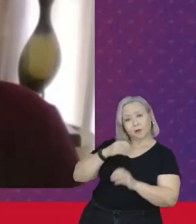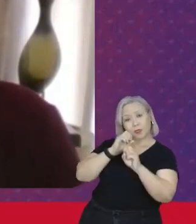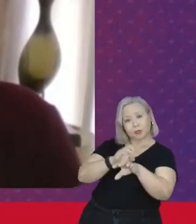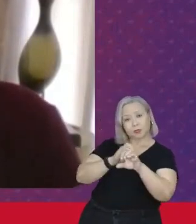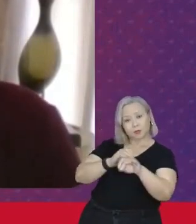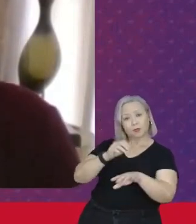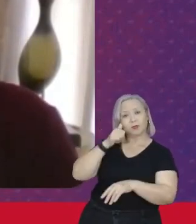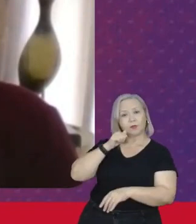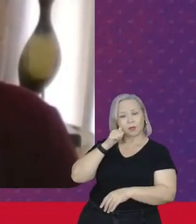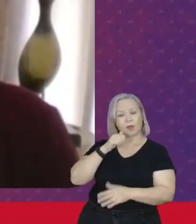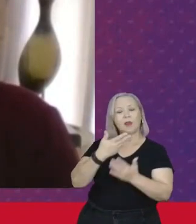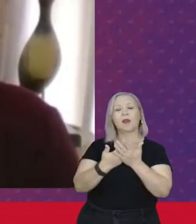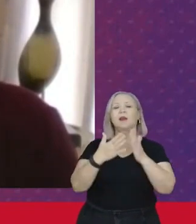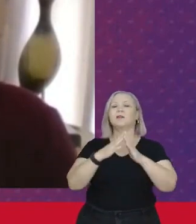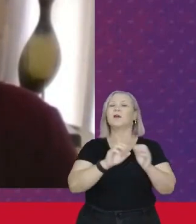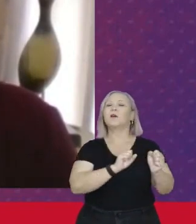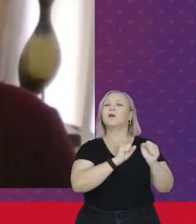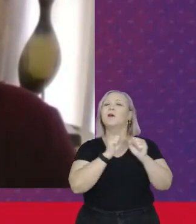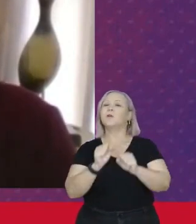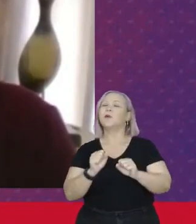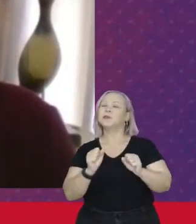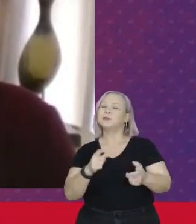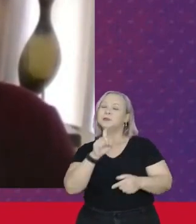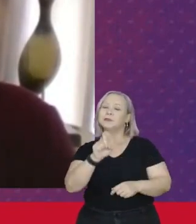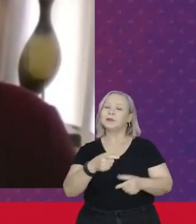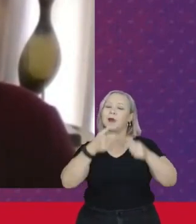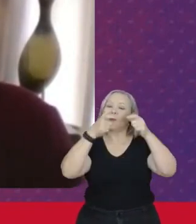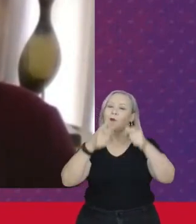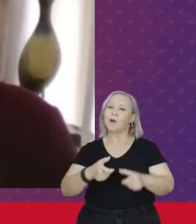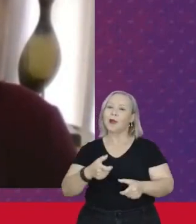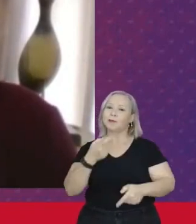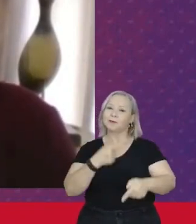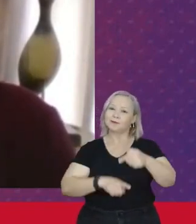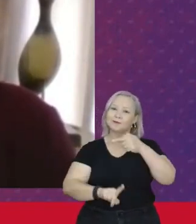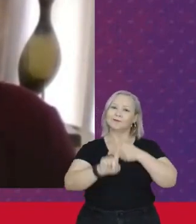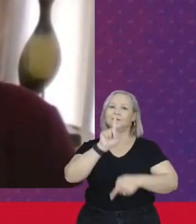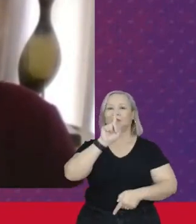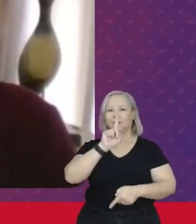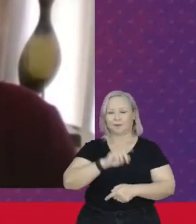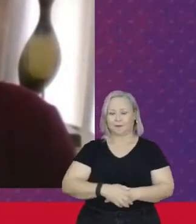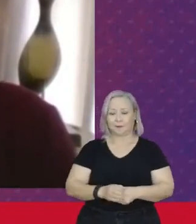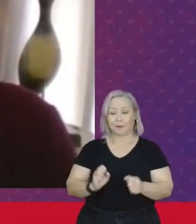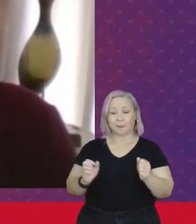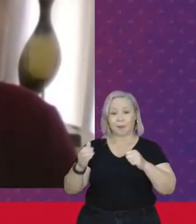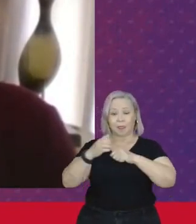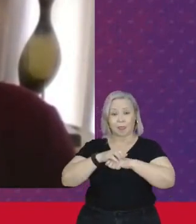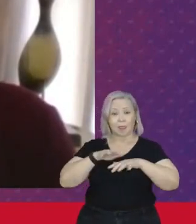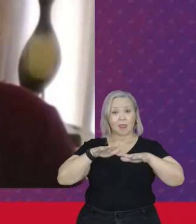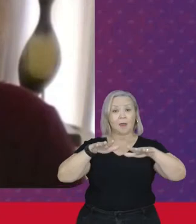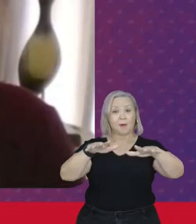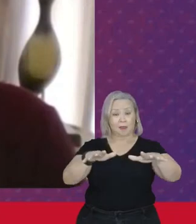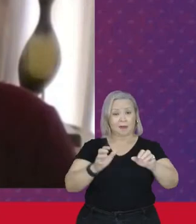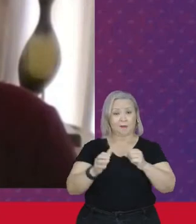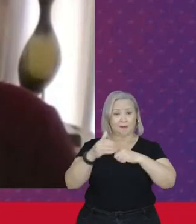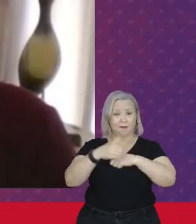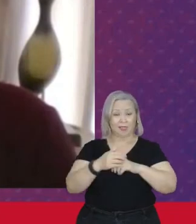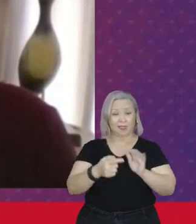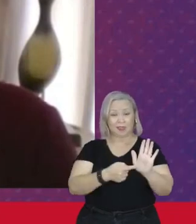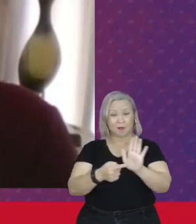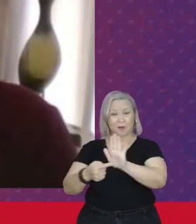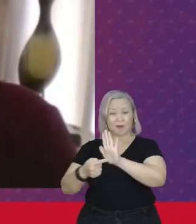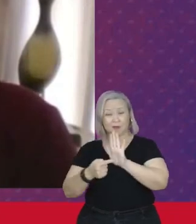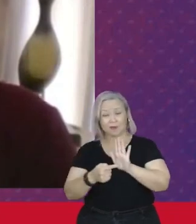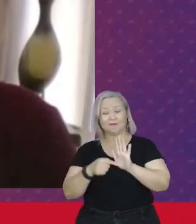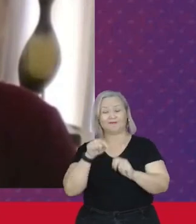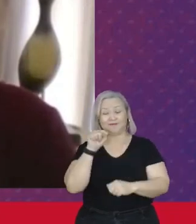educadora, a escola possa ser esse local de transformações. A pandemia do coronavírus nos mostrou isso de uma